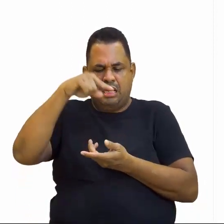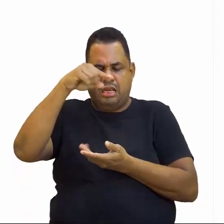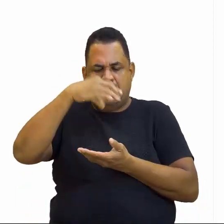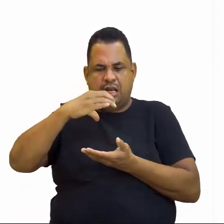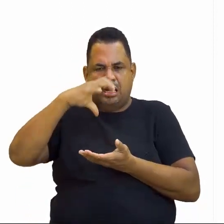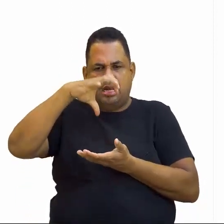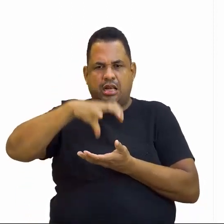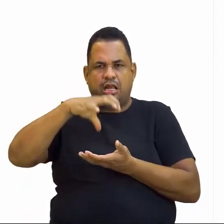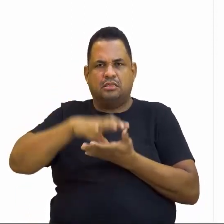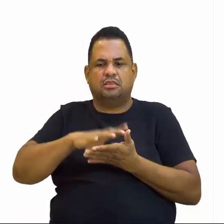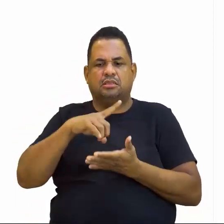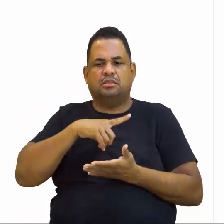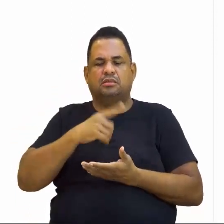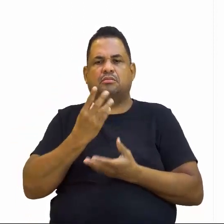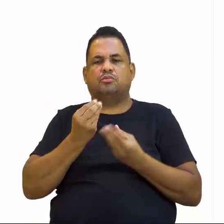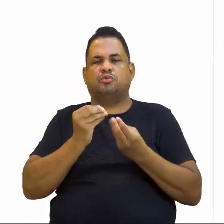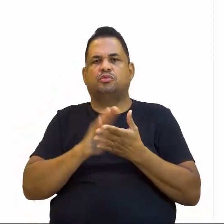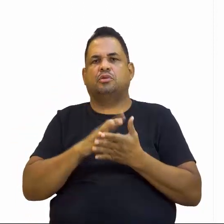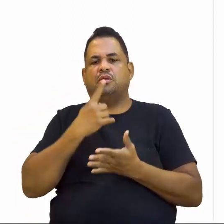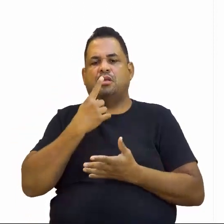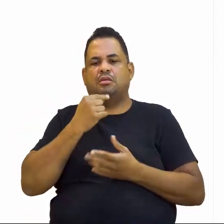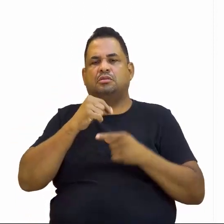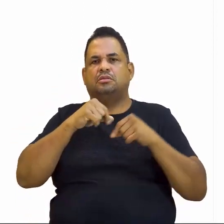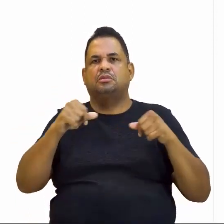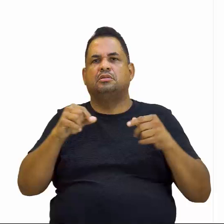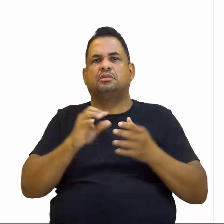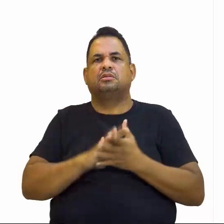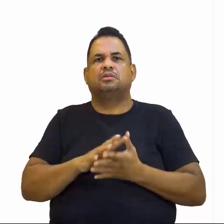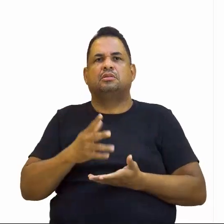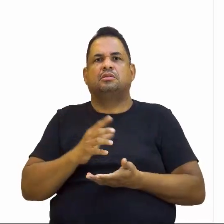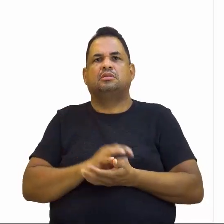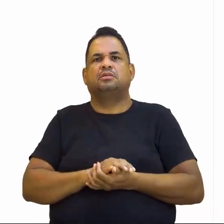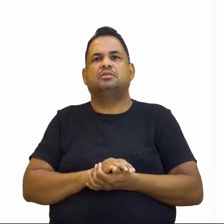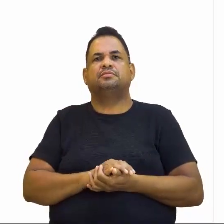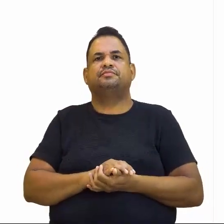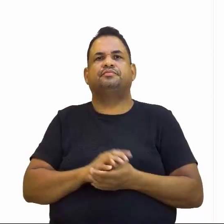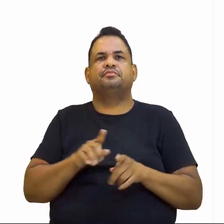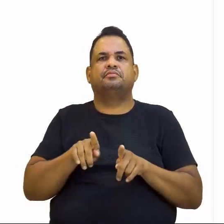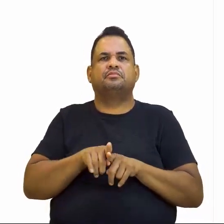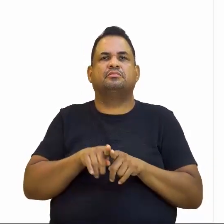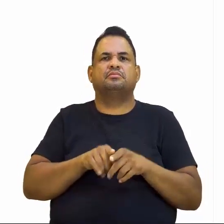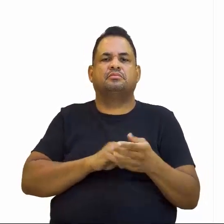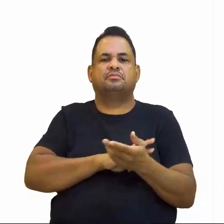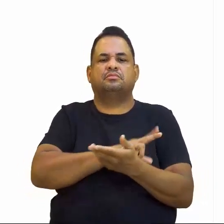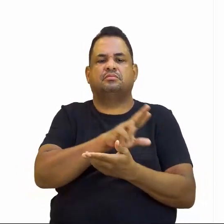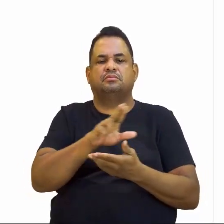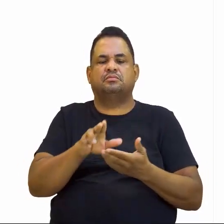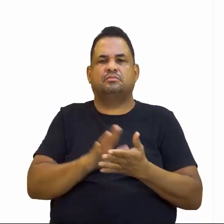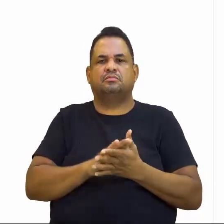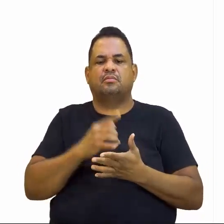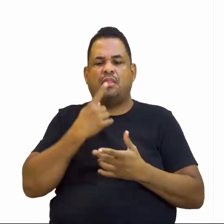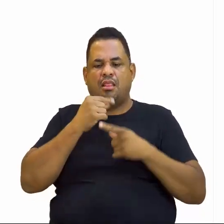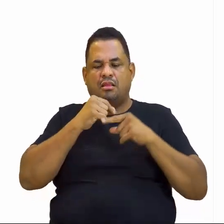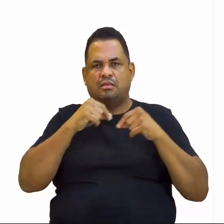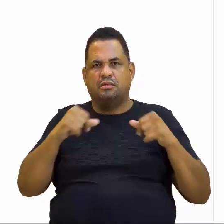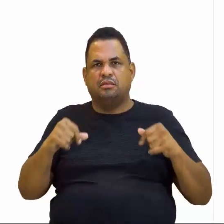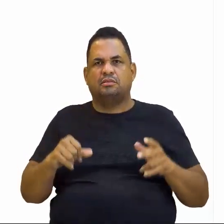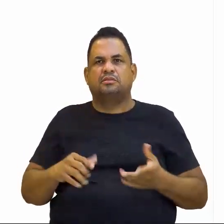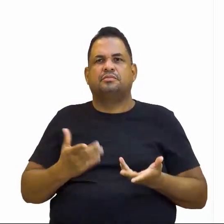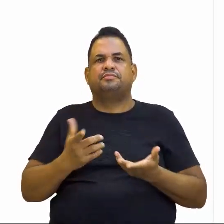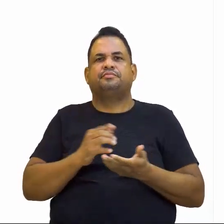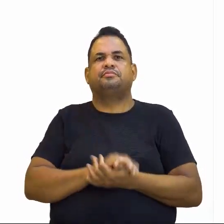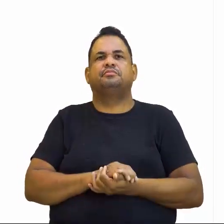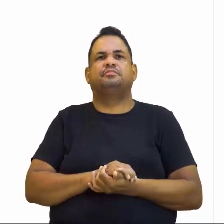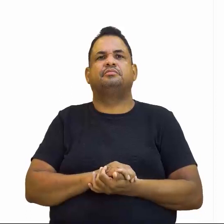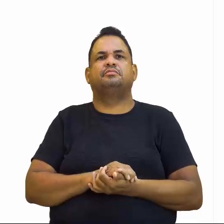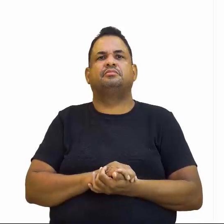muito sal. Aí a gente pensa só no cloreto de sódio. Não, galerinha, nós temos vários tipos de sais, tá? E aí um